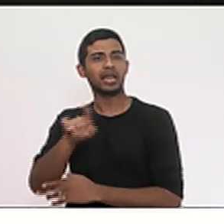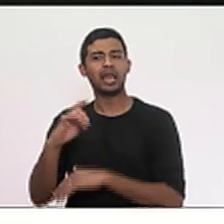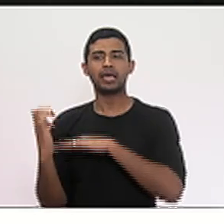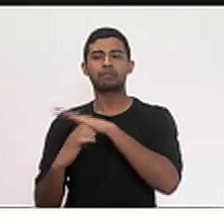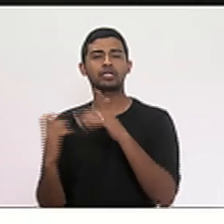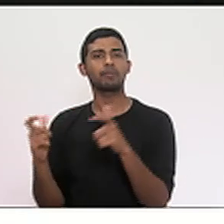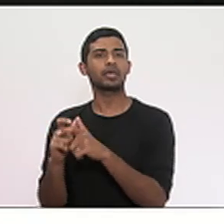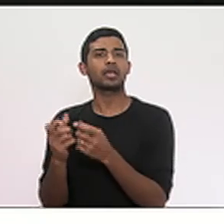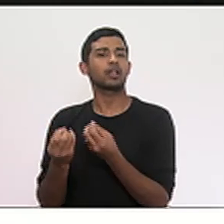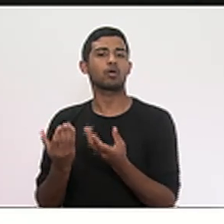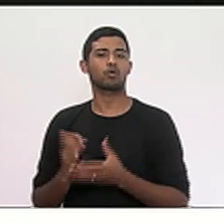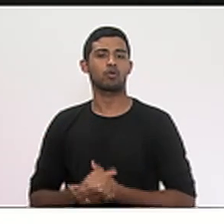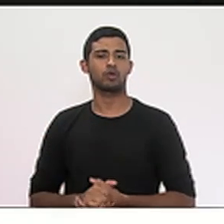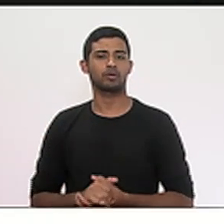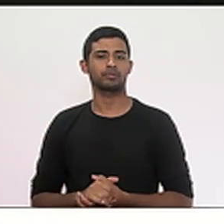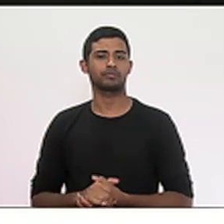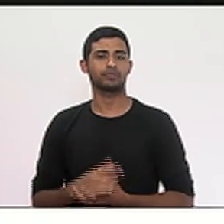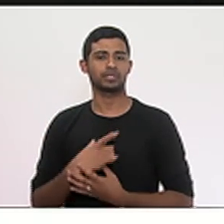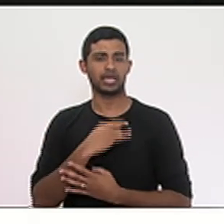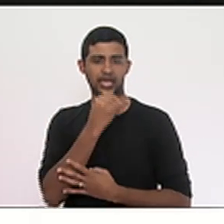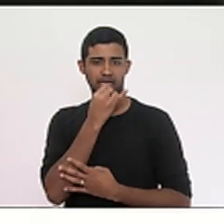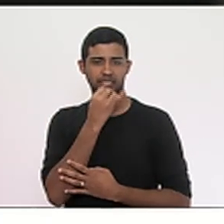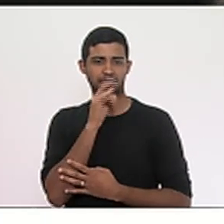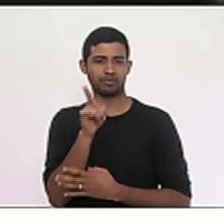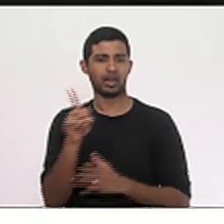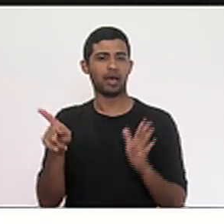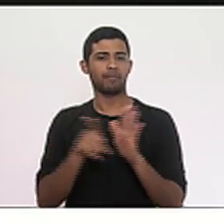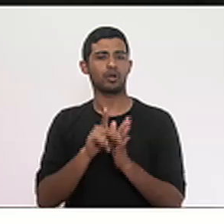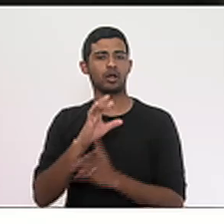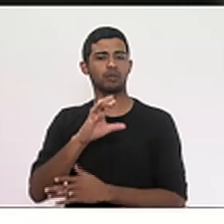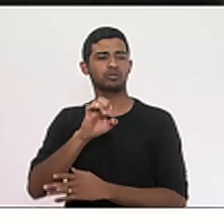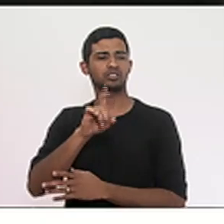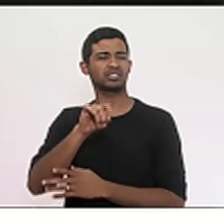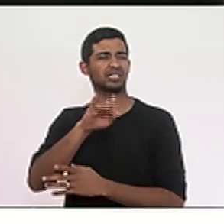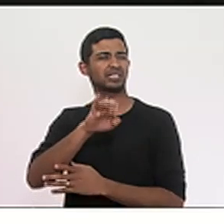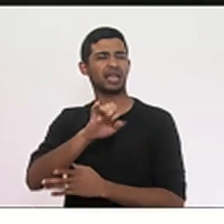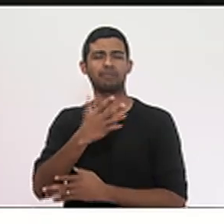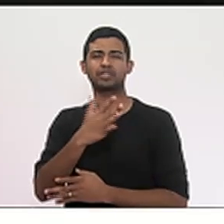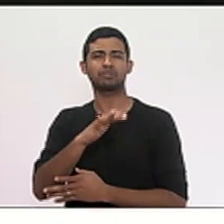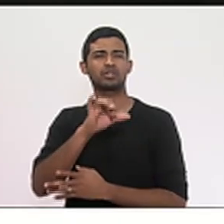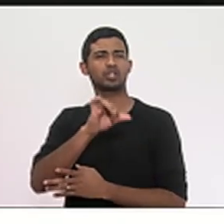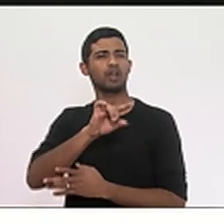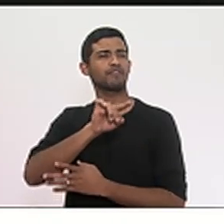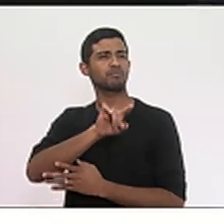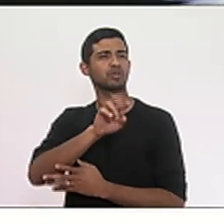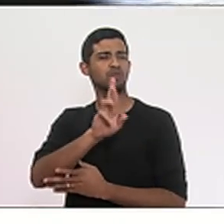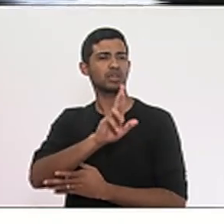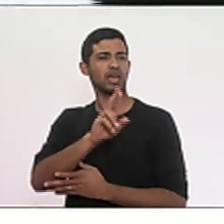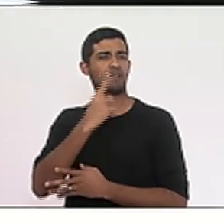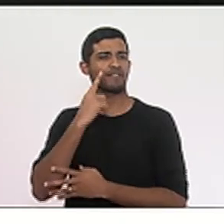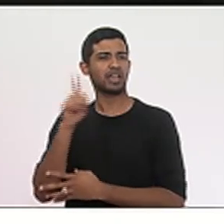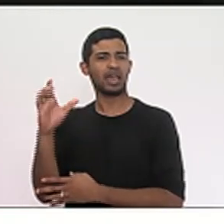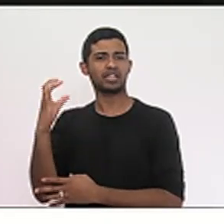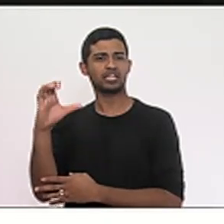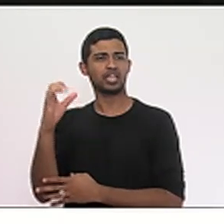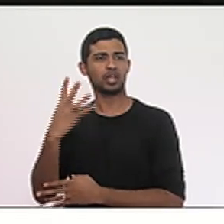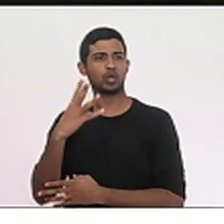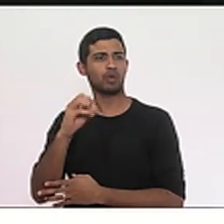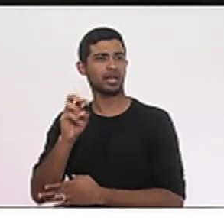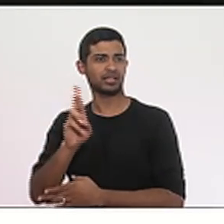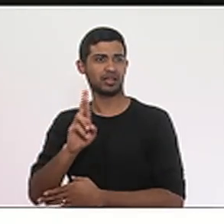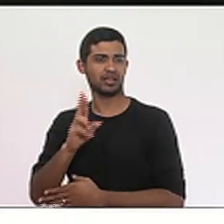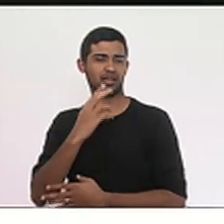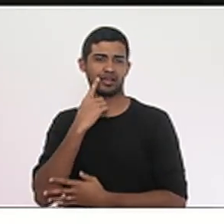A gente tem um exemplo hoje, a tarifa social da SEDAI, algo em torno de R$ 9,00. Águas de Niterói, R$ 40,00, a mesma